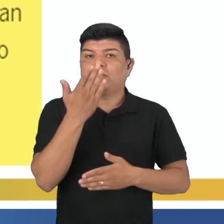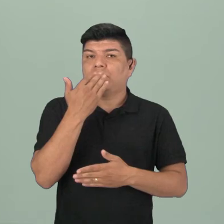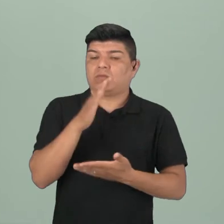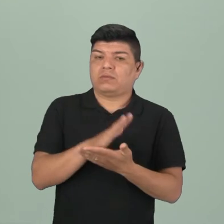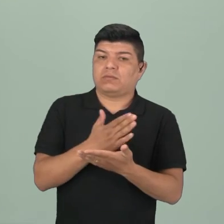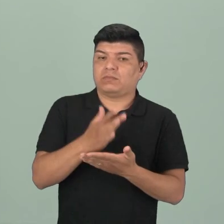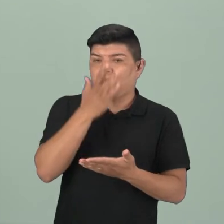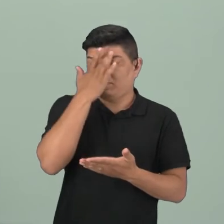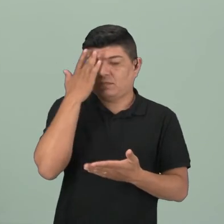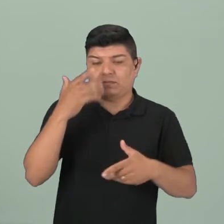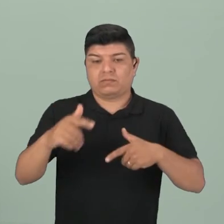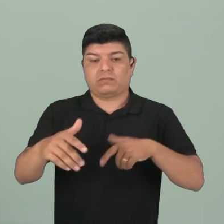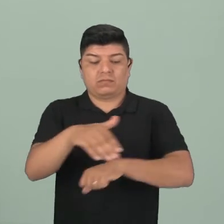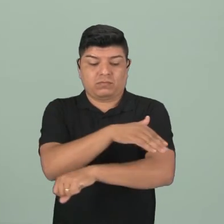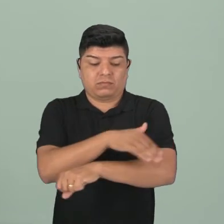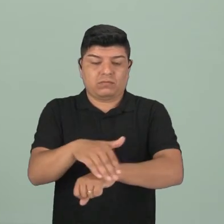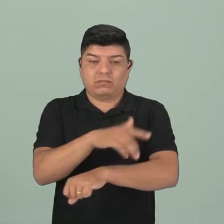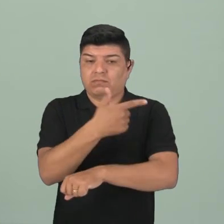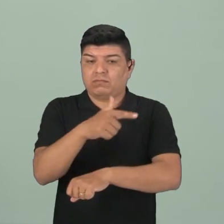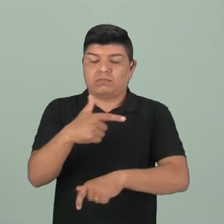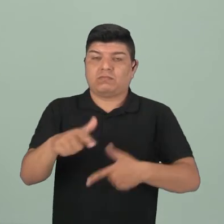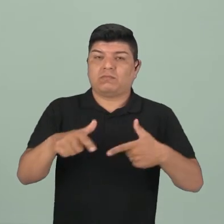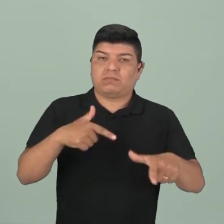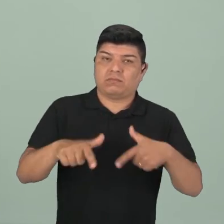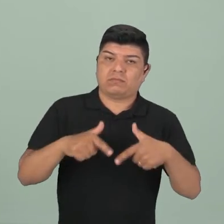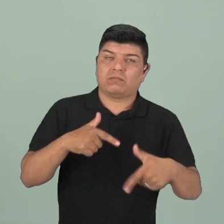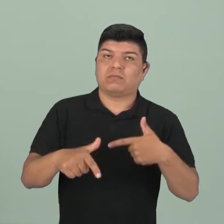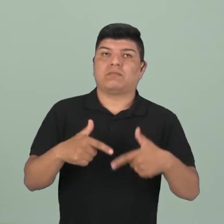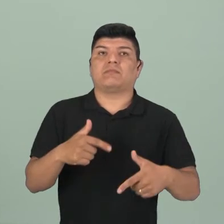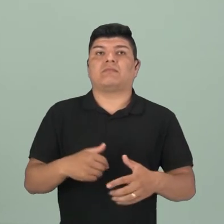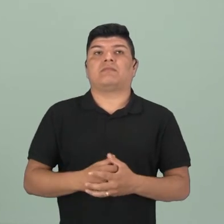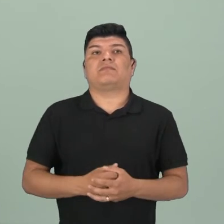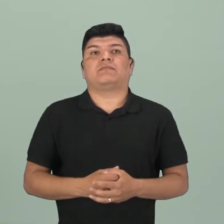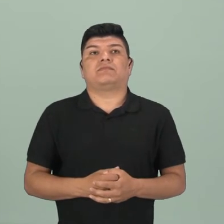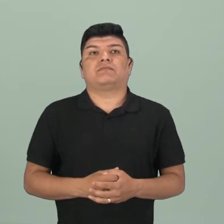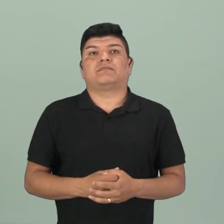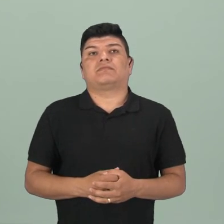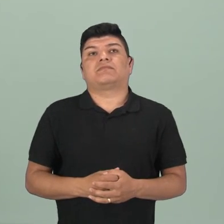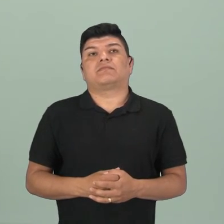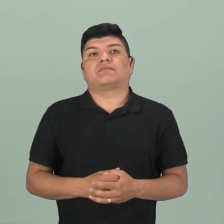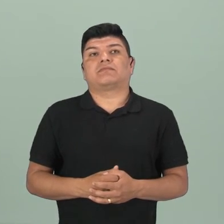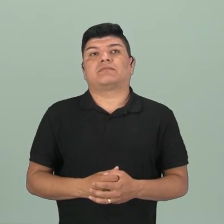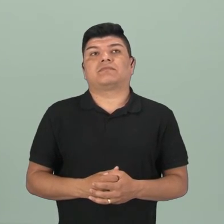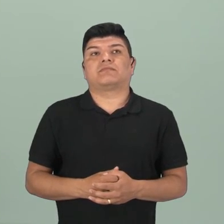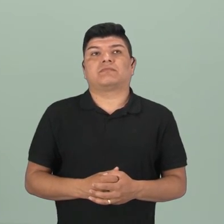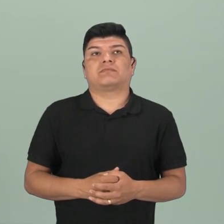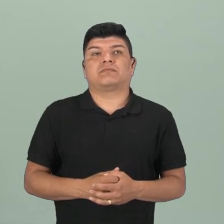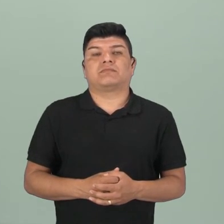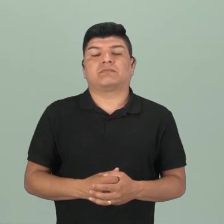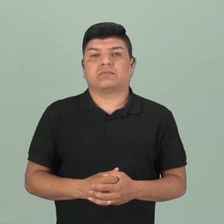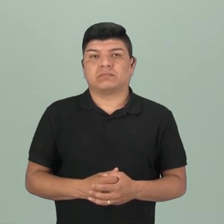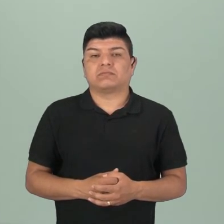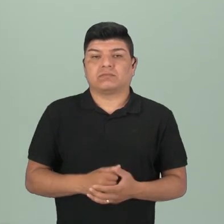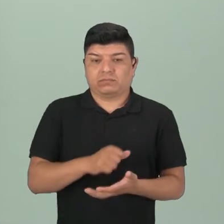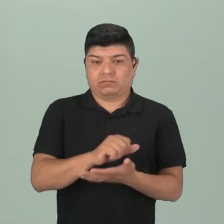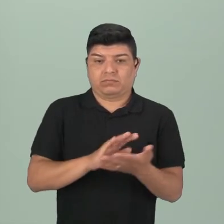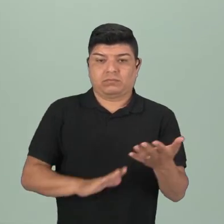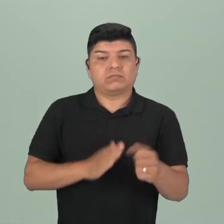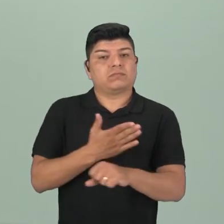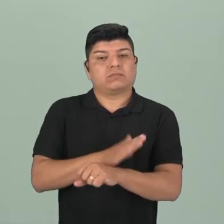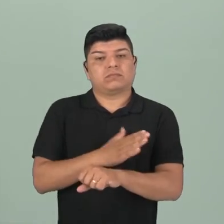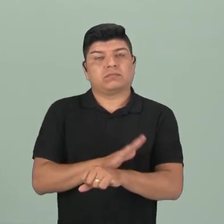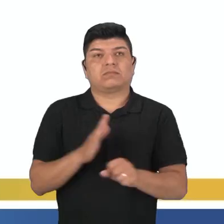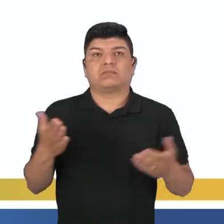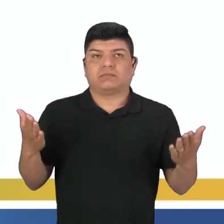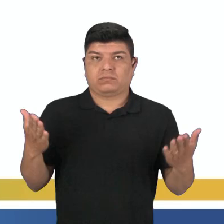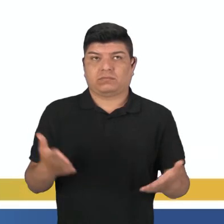na rua, sem trabalho, enfim, né? Fala dessa questão aí. E aí vamos para as atividades práticas,